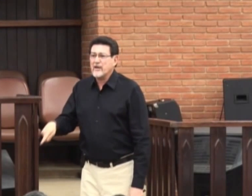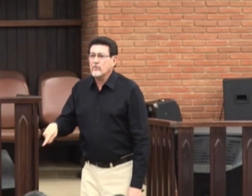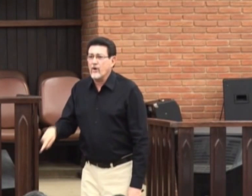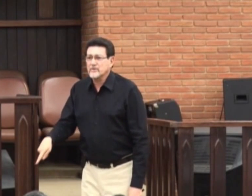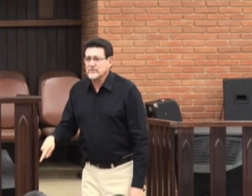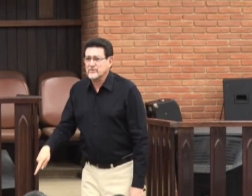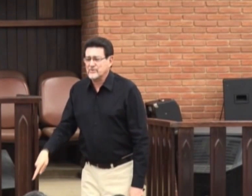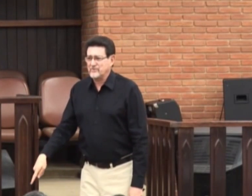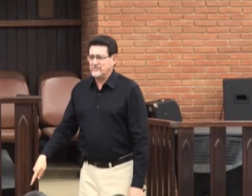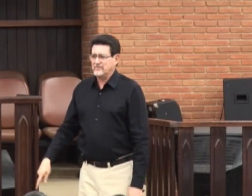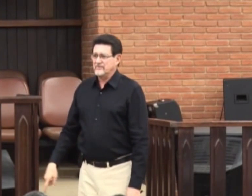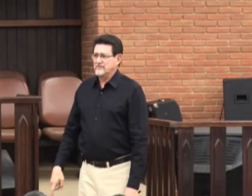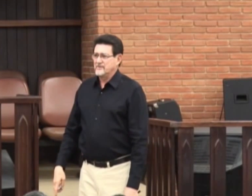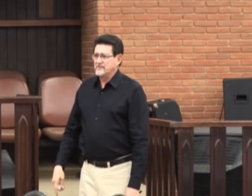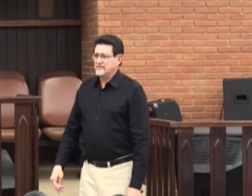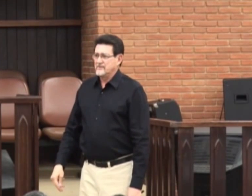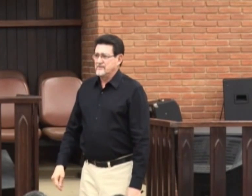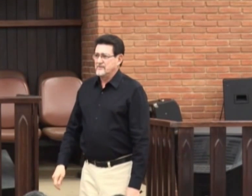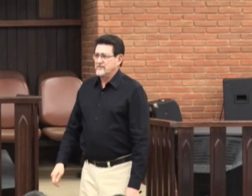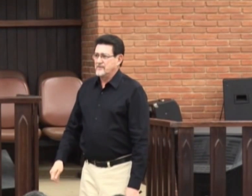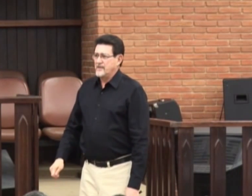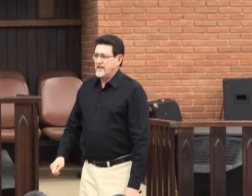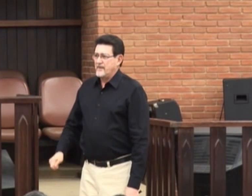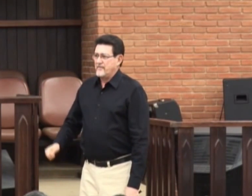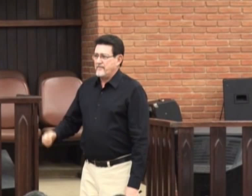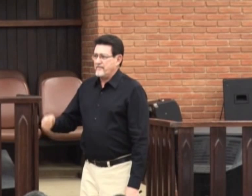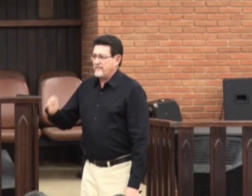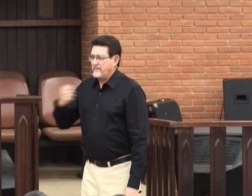Pai, Pai nosso.